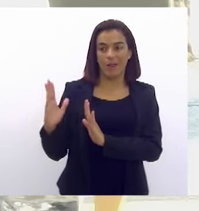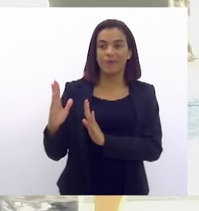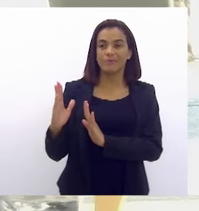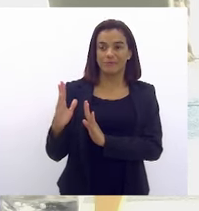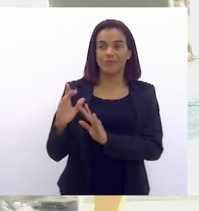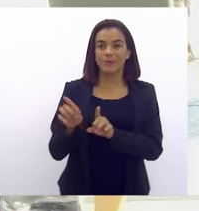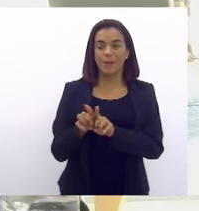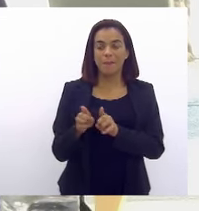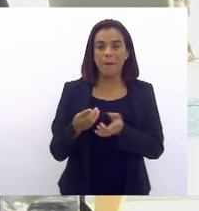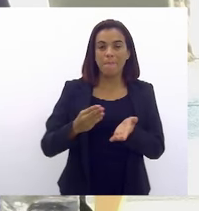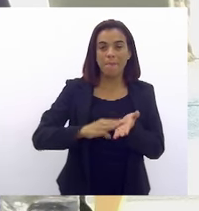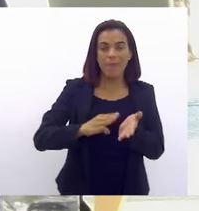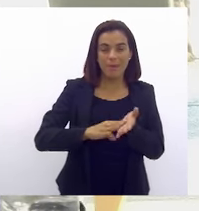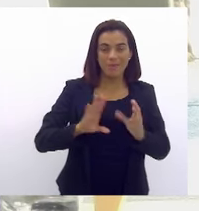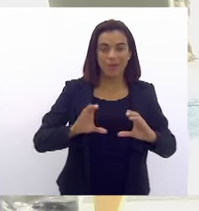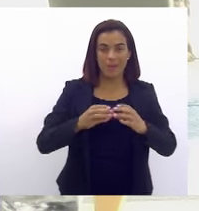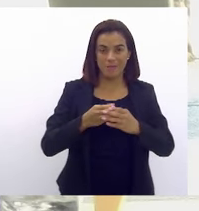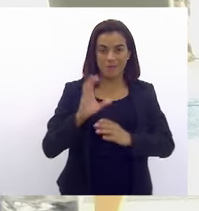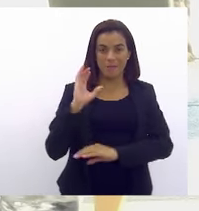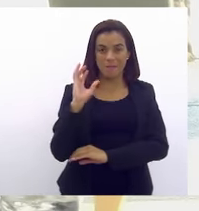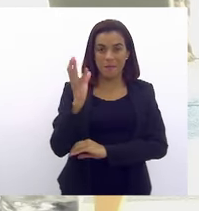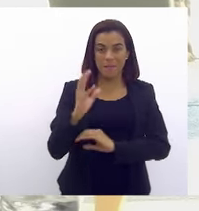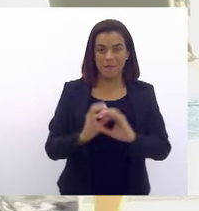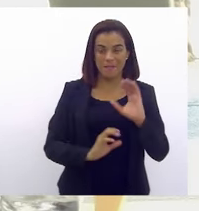também da Comissão do Meio Ambiente.